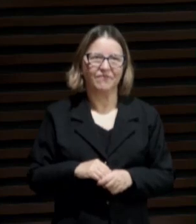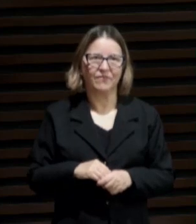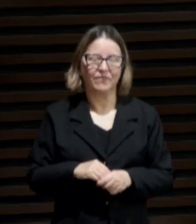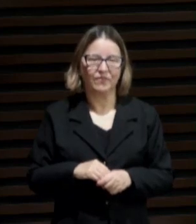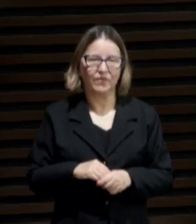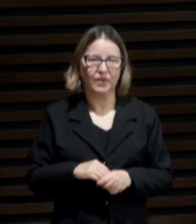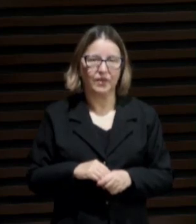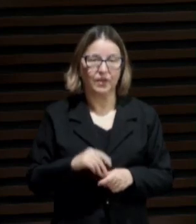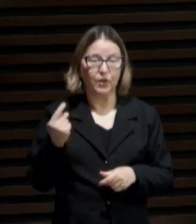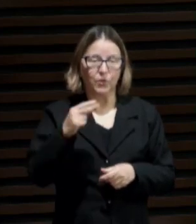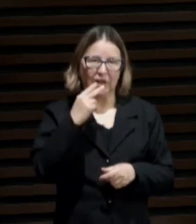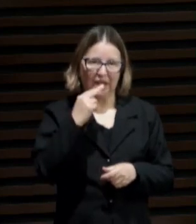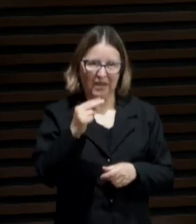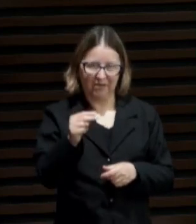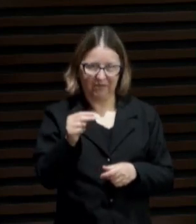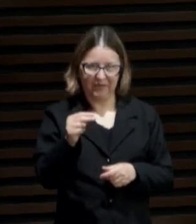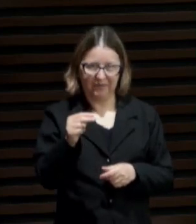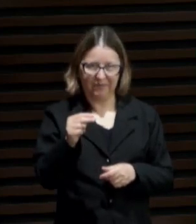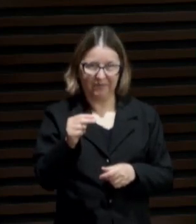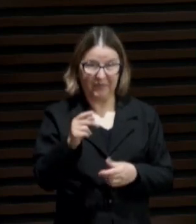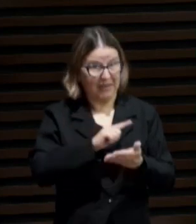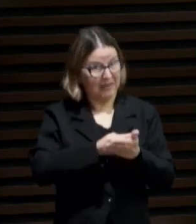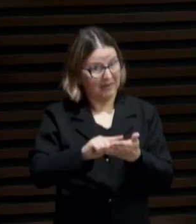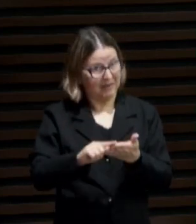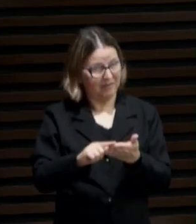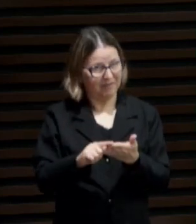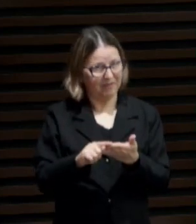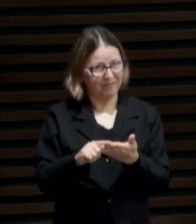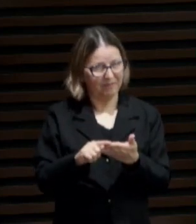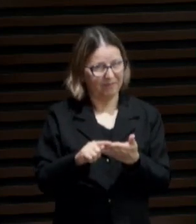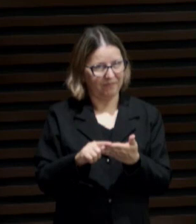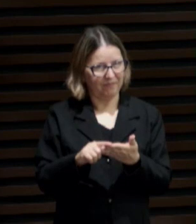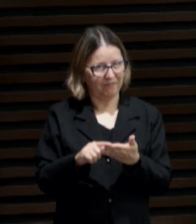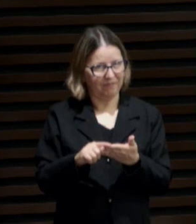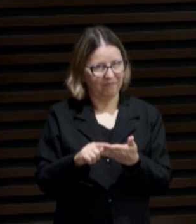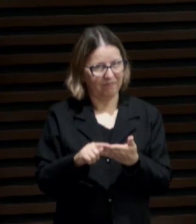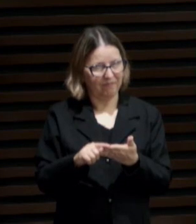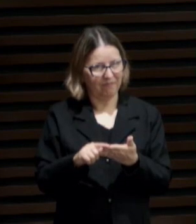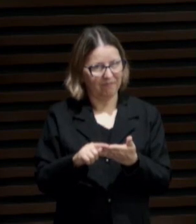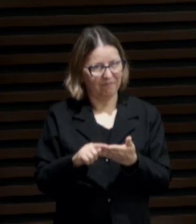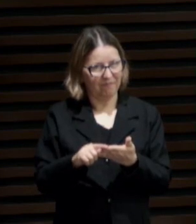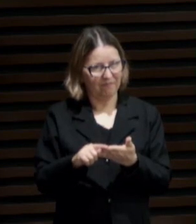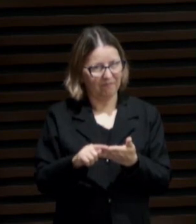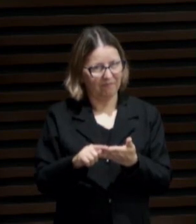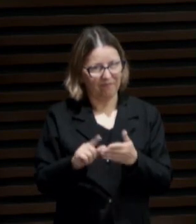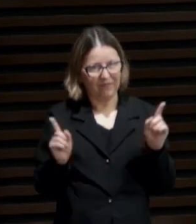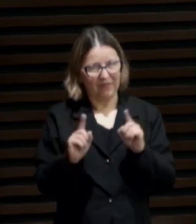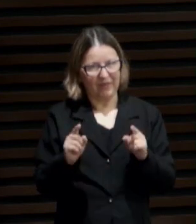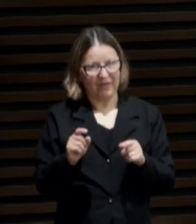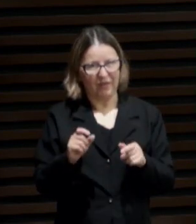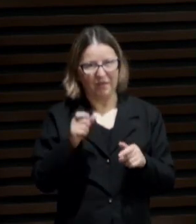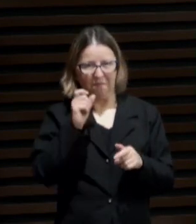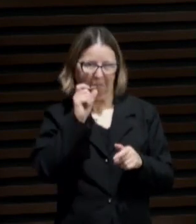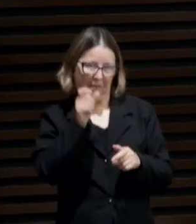Mantenha a sua linguagem tão limpa de toda obscenidade,